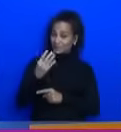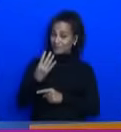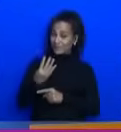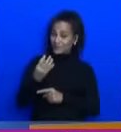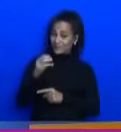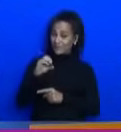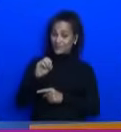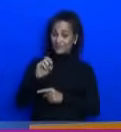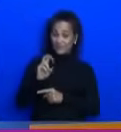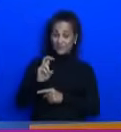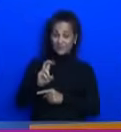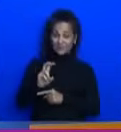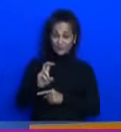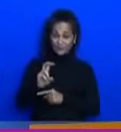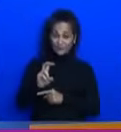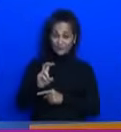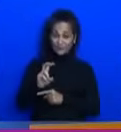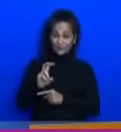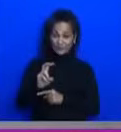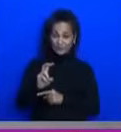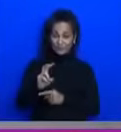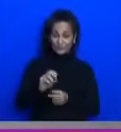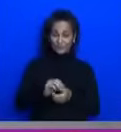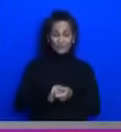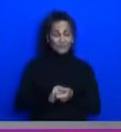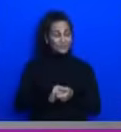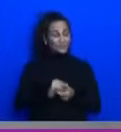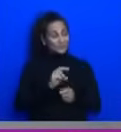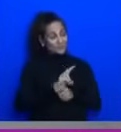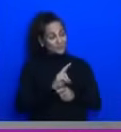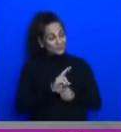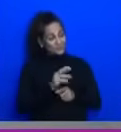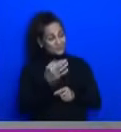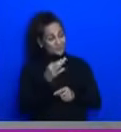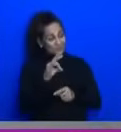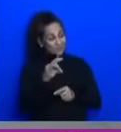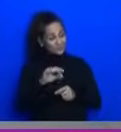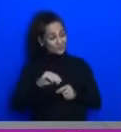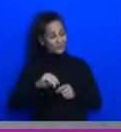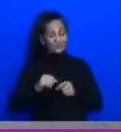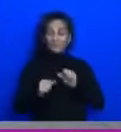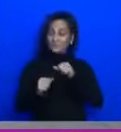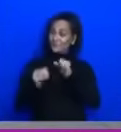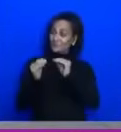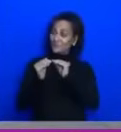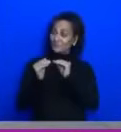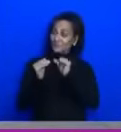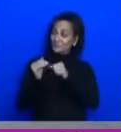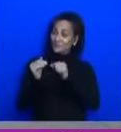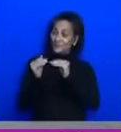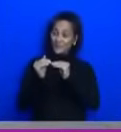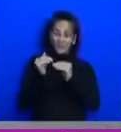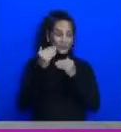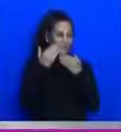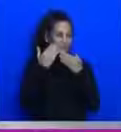17, 04 e 05. Auditoras, confirmam? Sim, confirmo. Sim, confirmo. Obrigado.